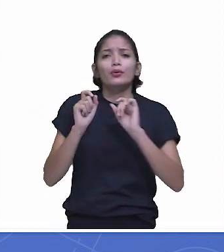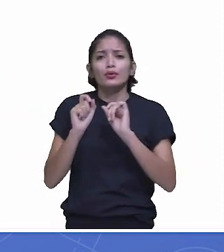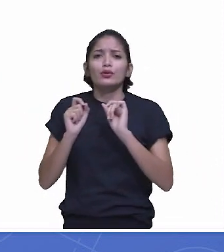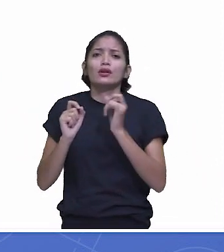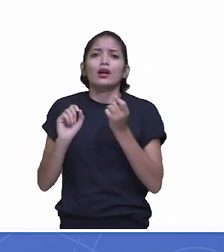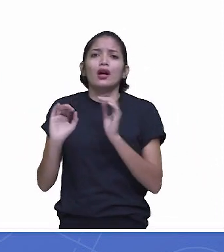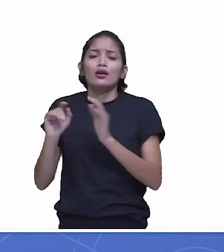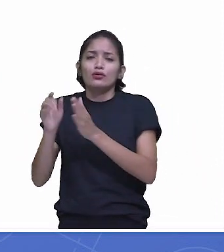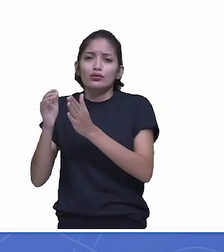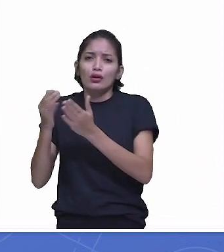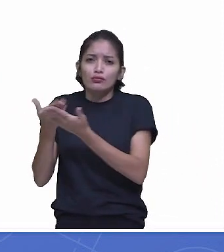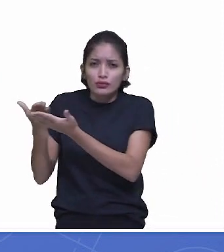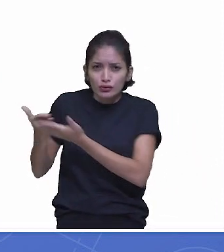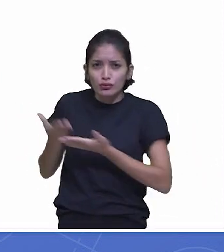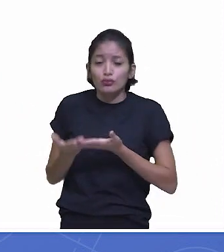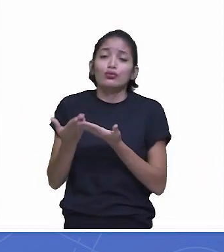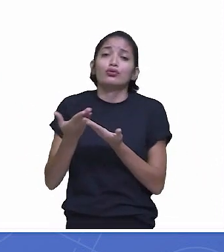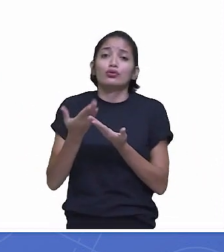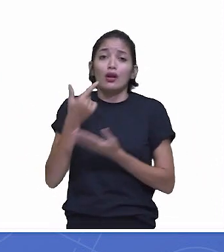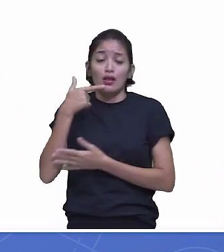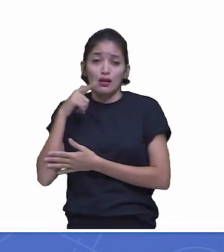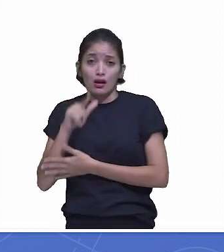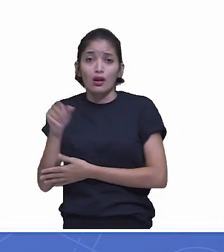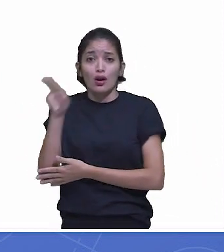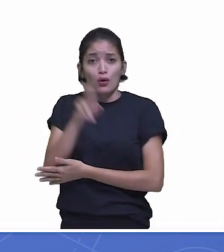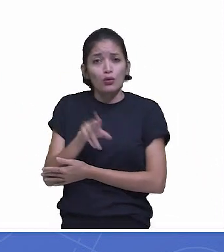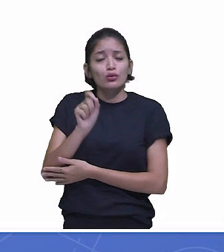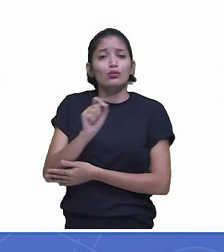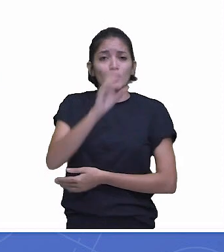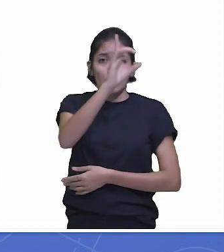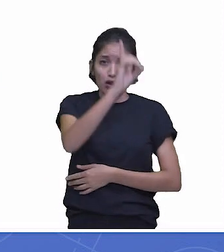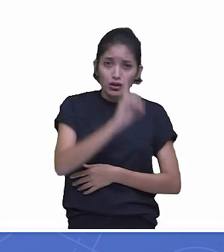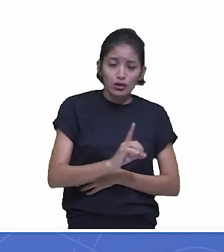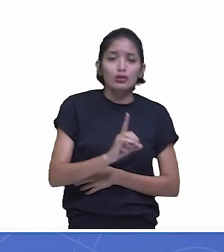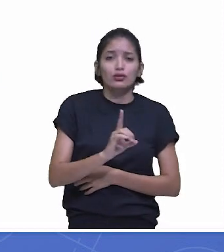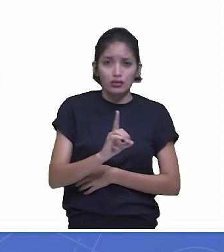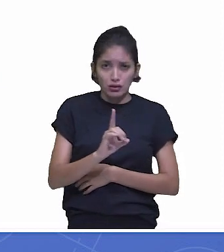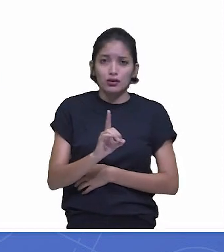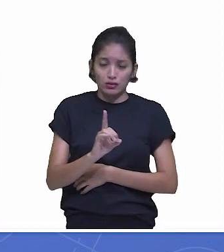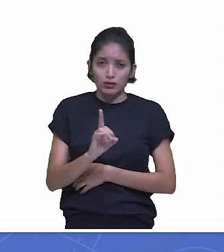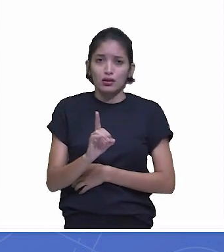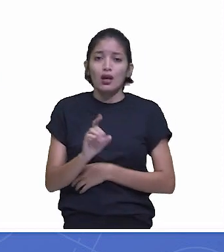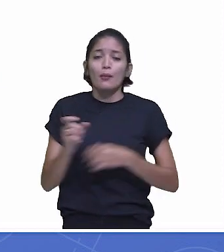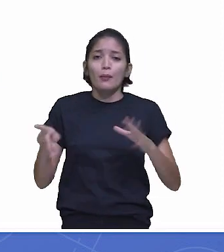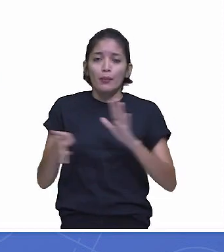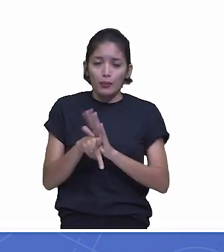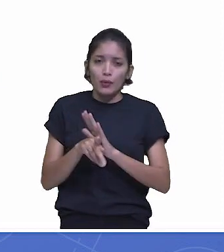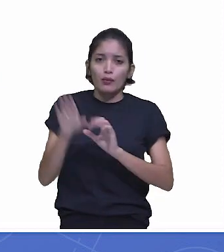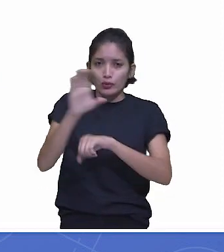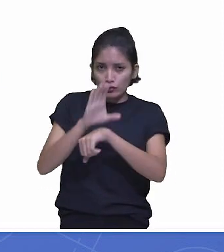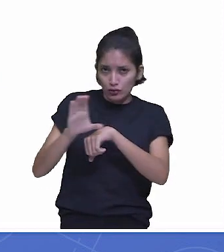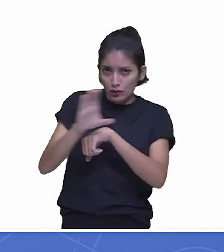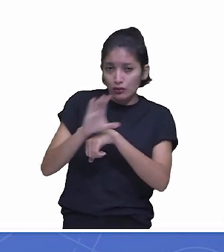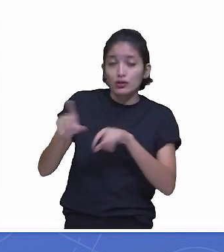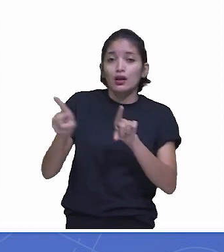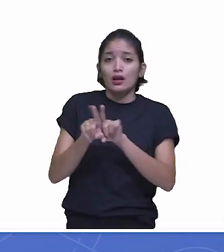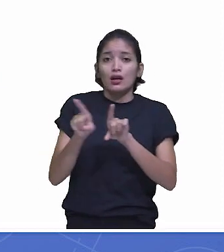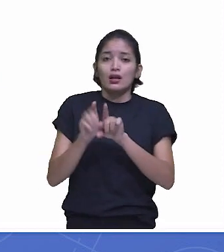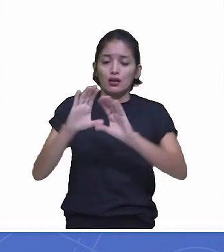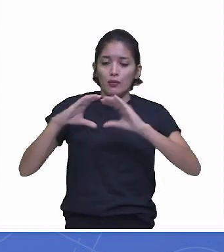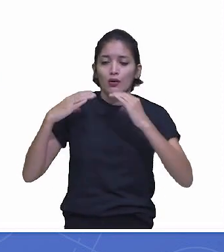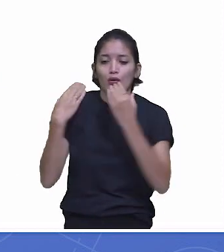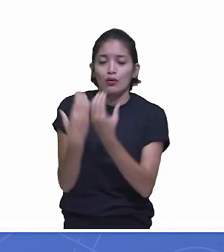estudiosos do nosso idioma, usando do direito que lhe confere a Constituição, vem pedir que o Congresso